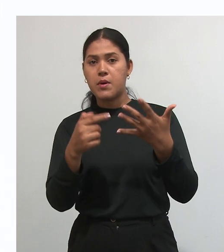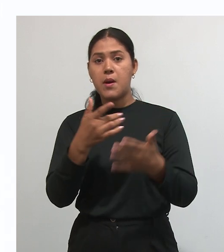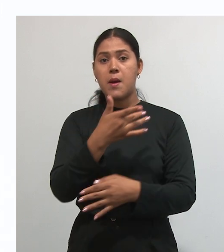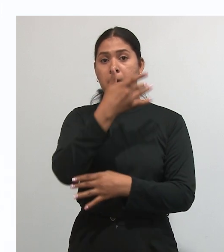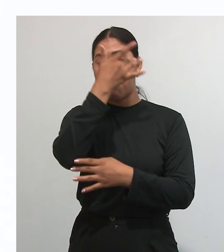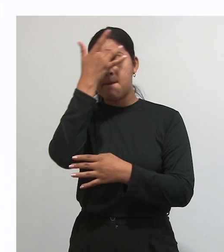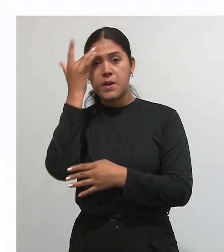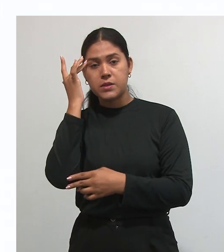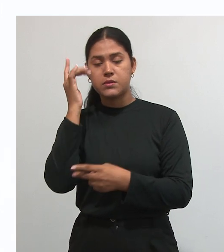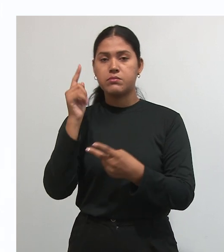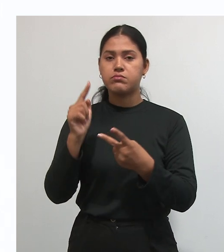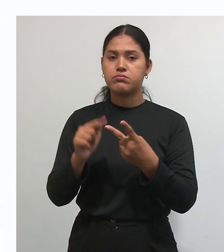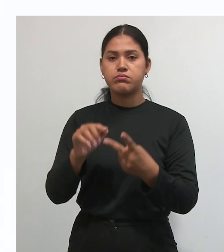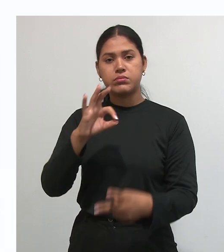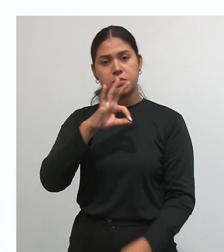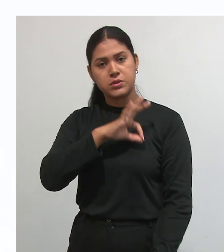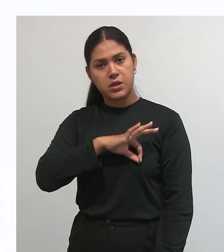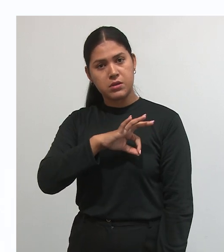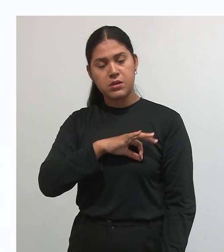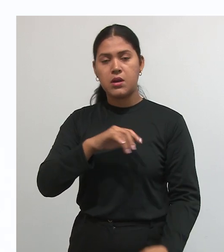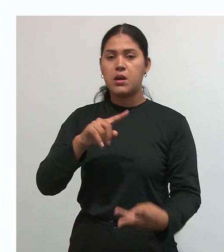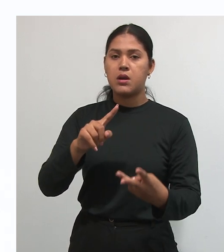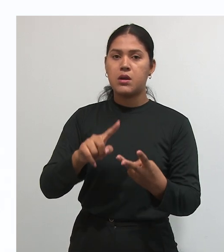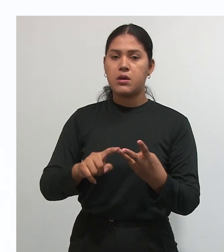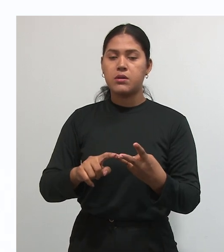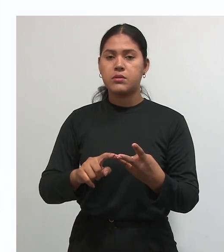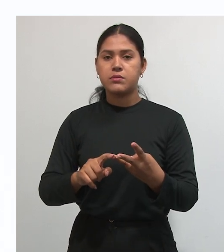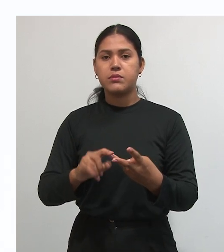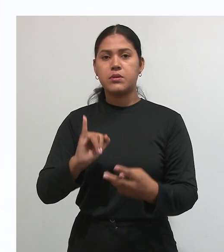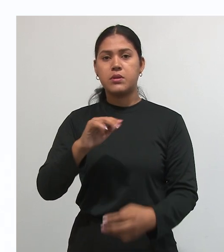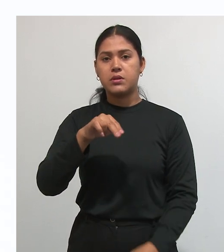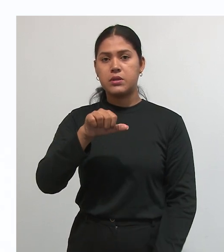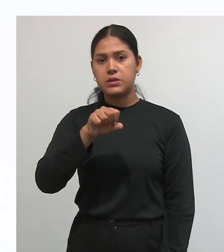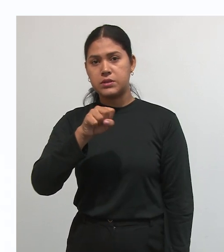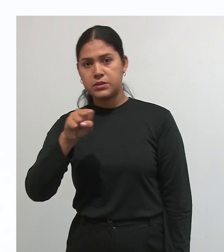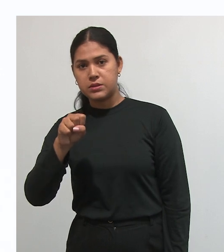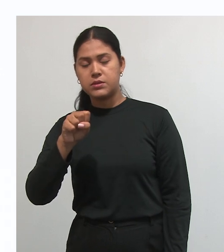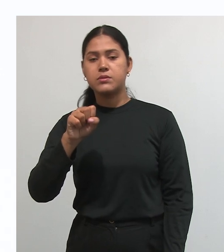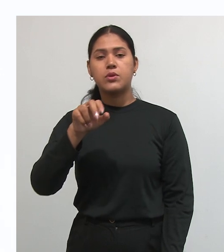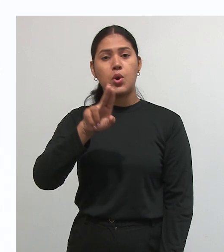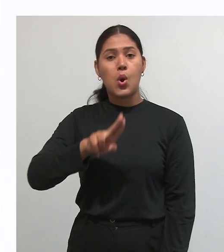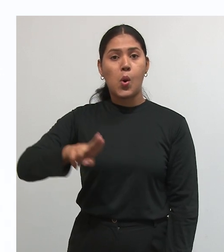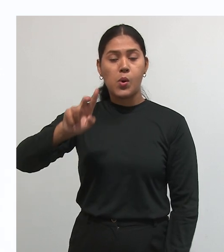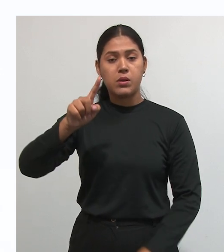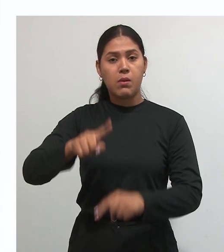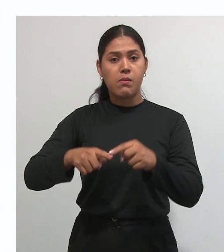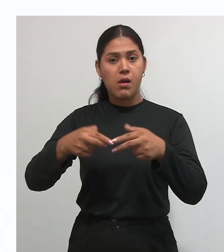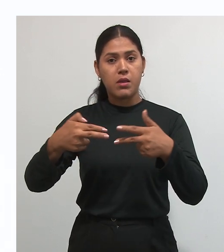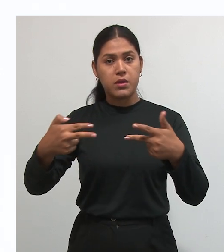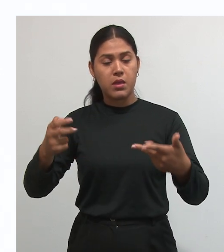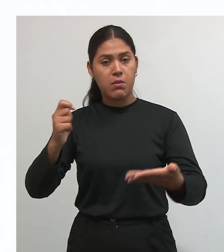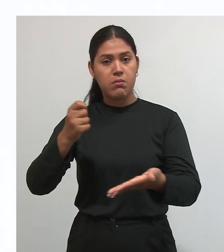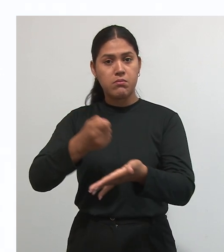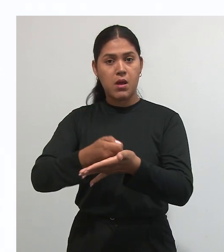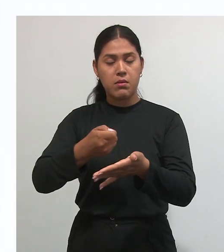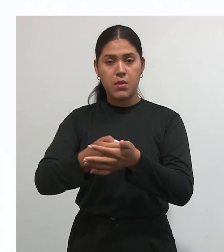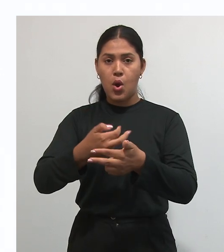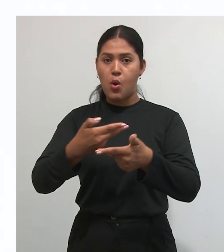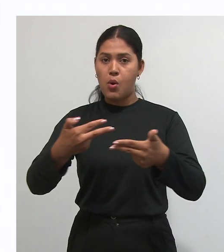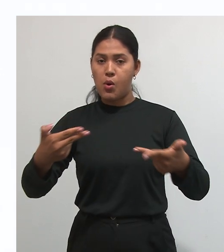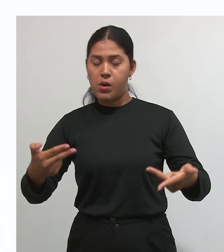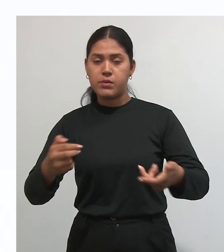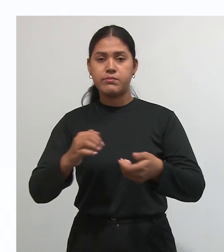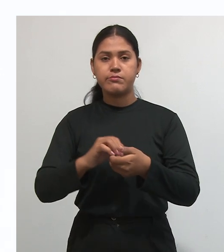e encargos, com benefícios previdenciários e assistenciais, uso de bens e serviços e consumo de capital